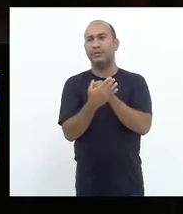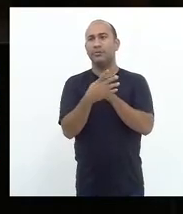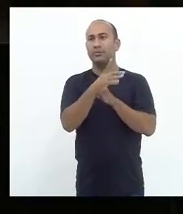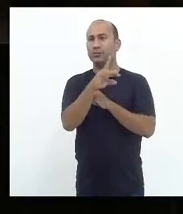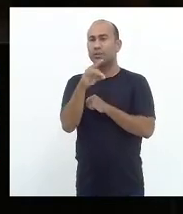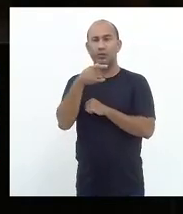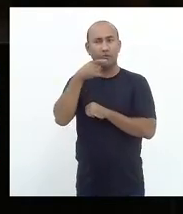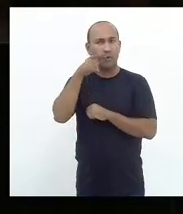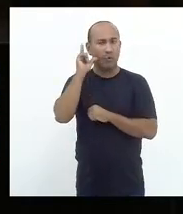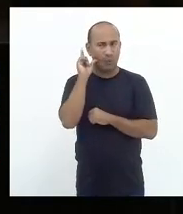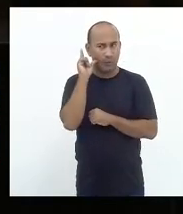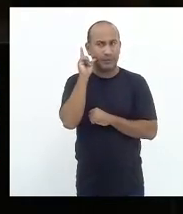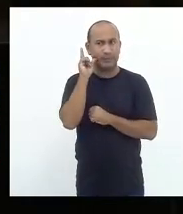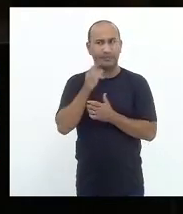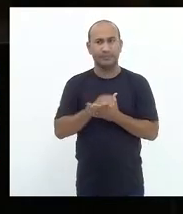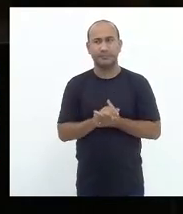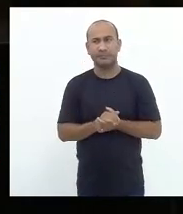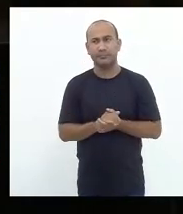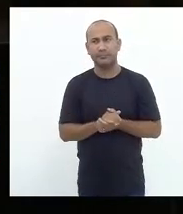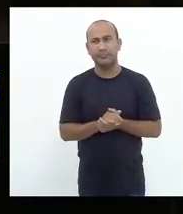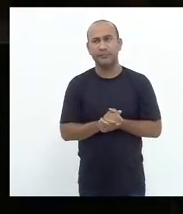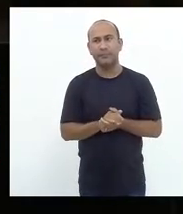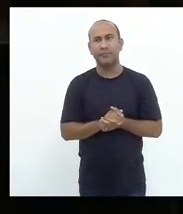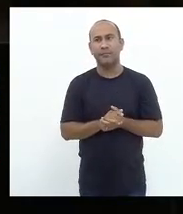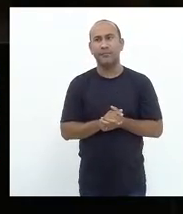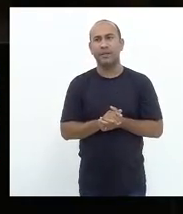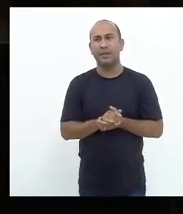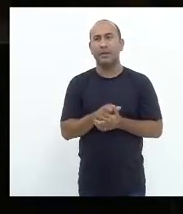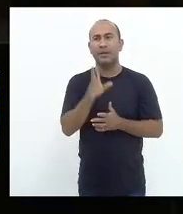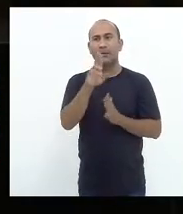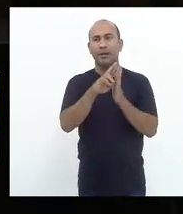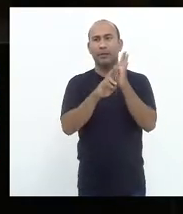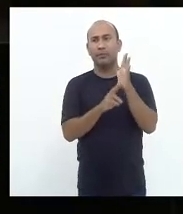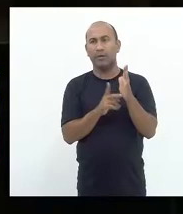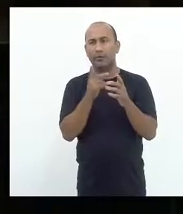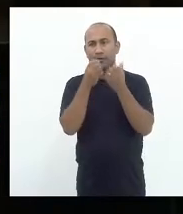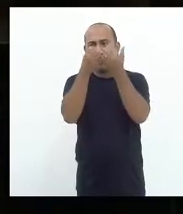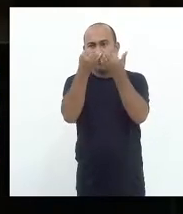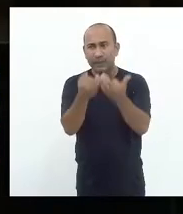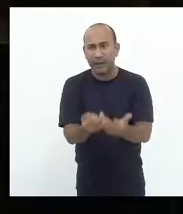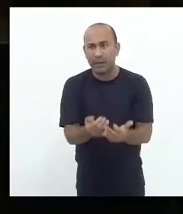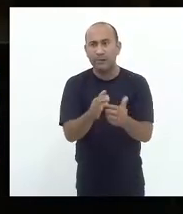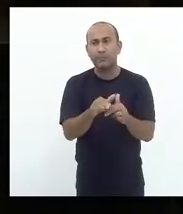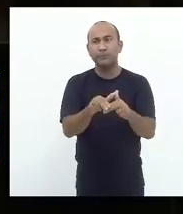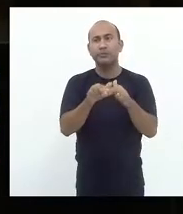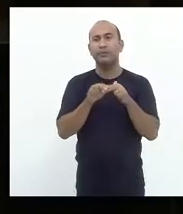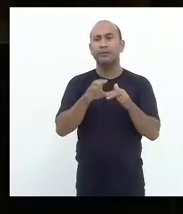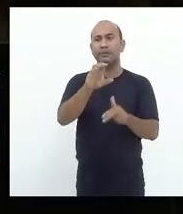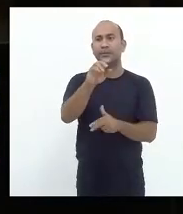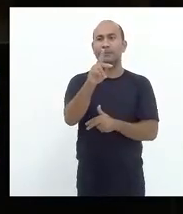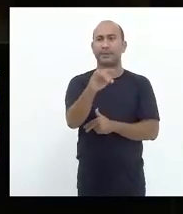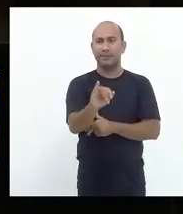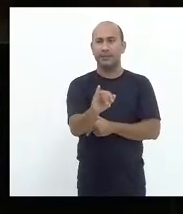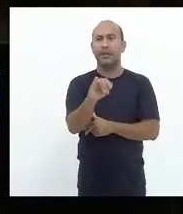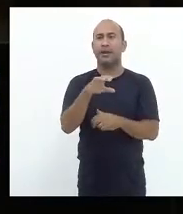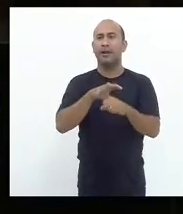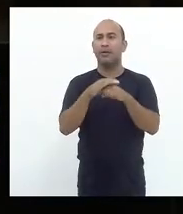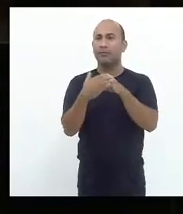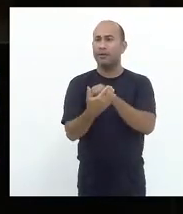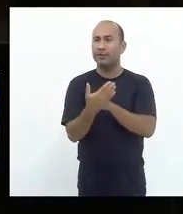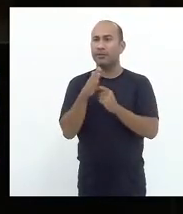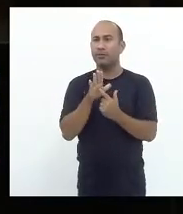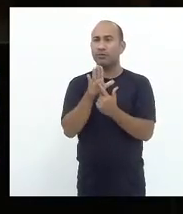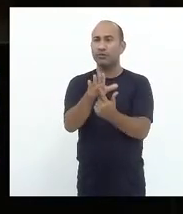dia de ontem, senhora presidenta. E o relatório inicial apresentado pela CPI da Covid